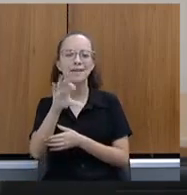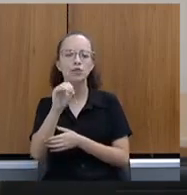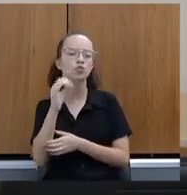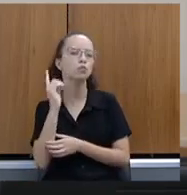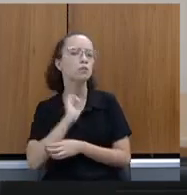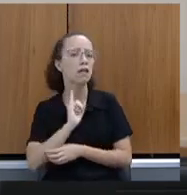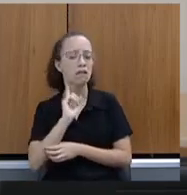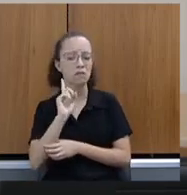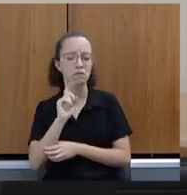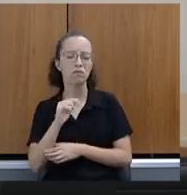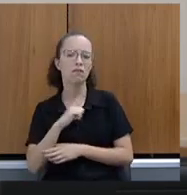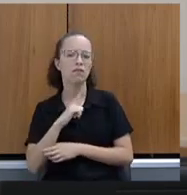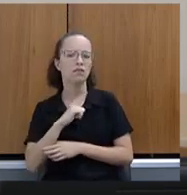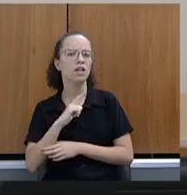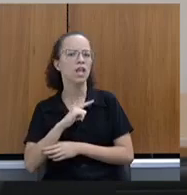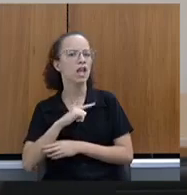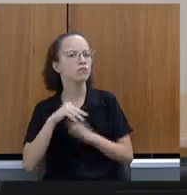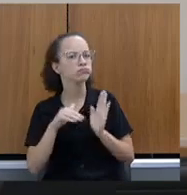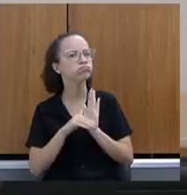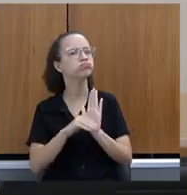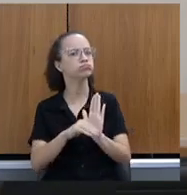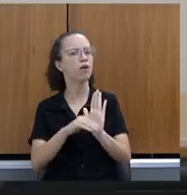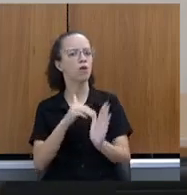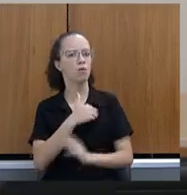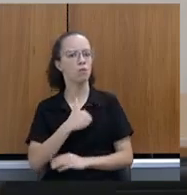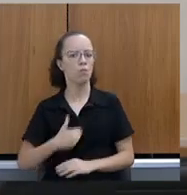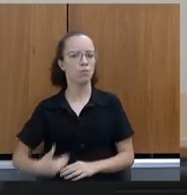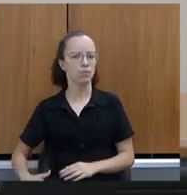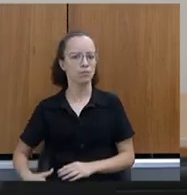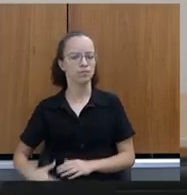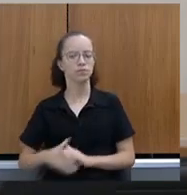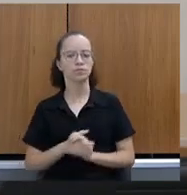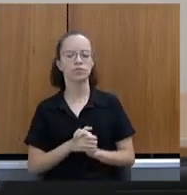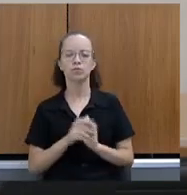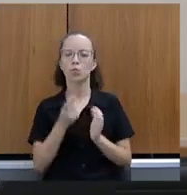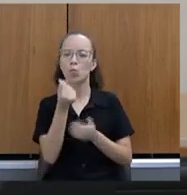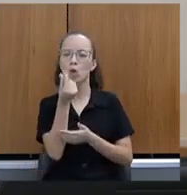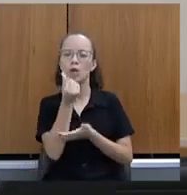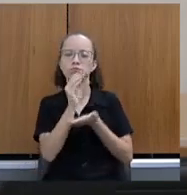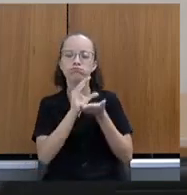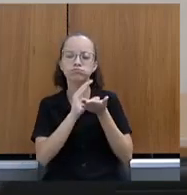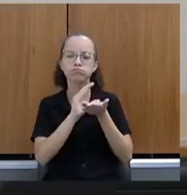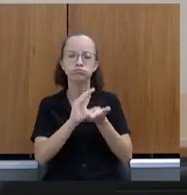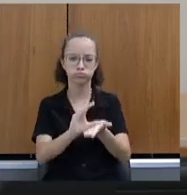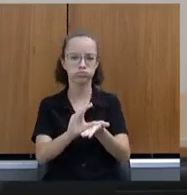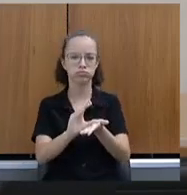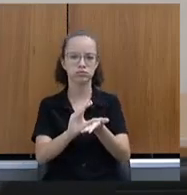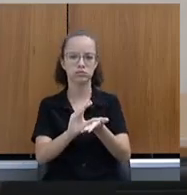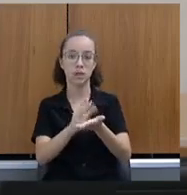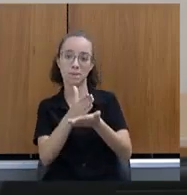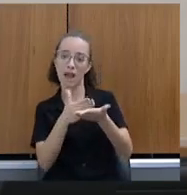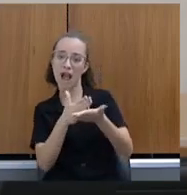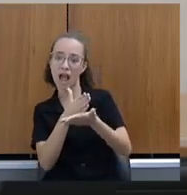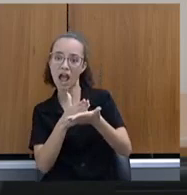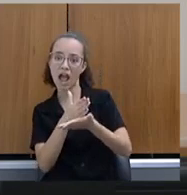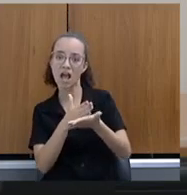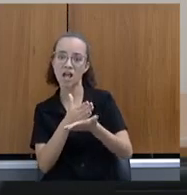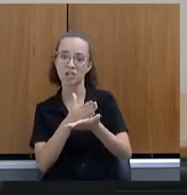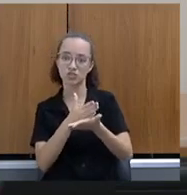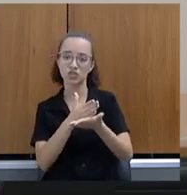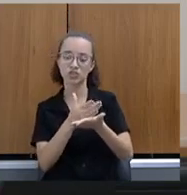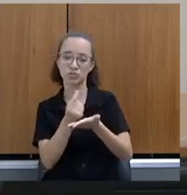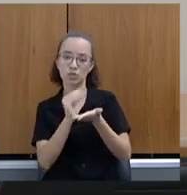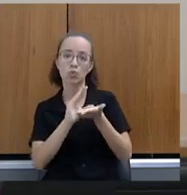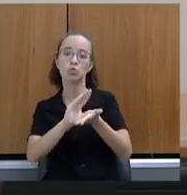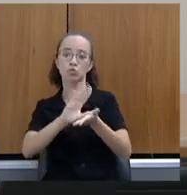sobremaneira com o governo do estado né destinando recurso parte recurso através de emendas parlamentares